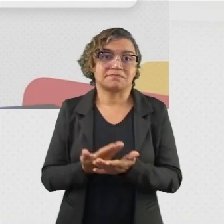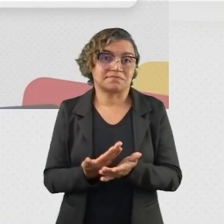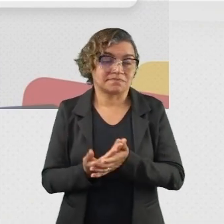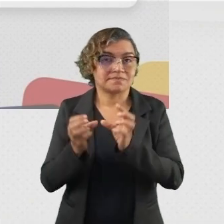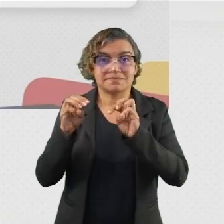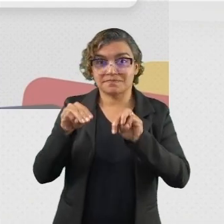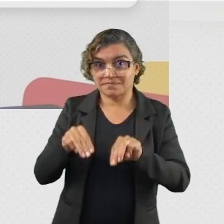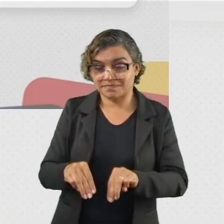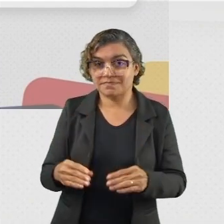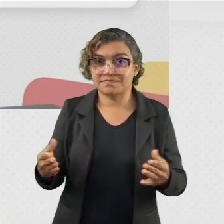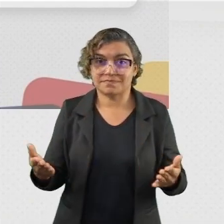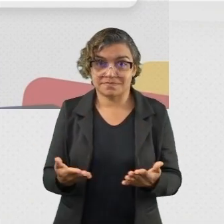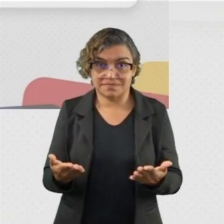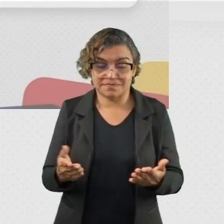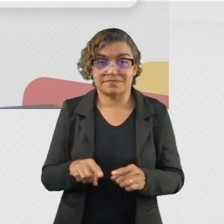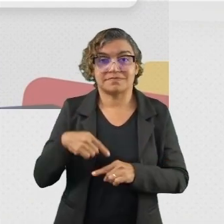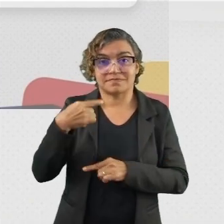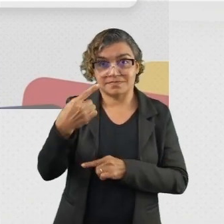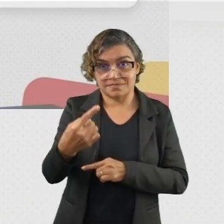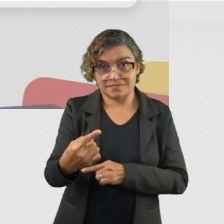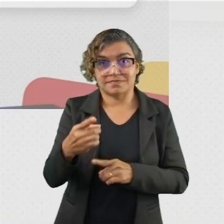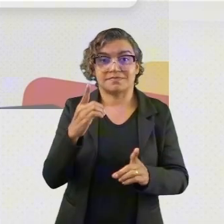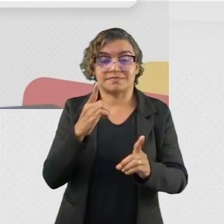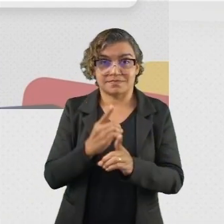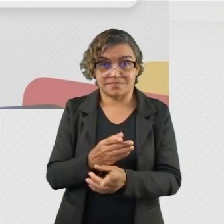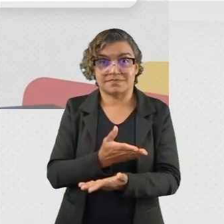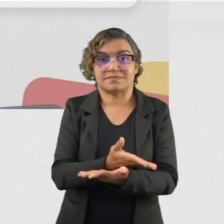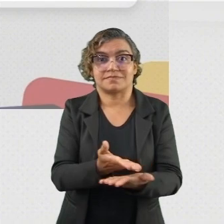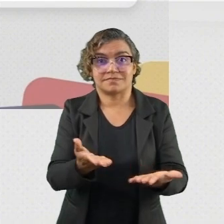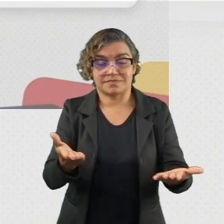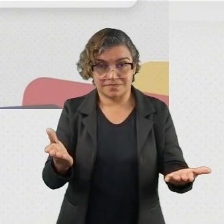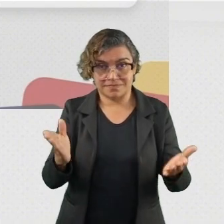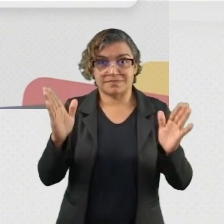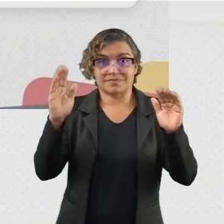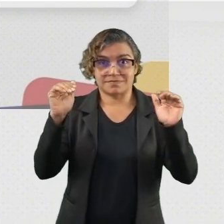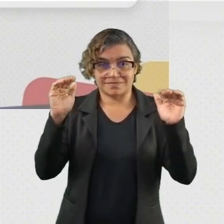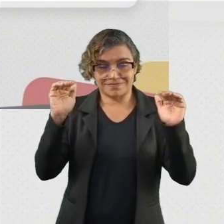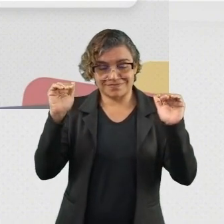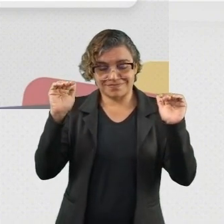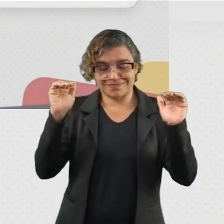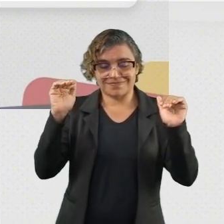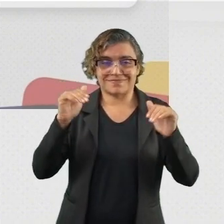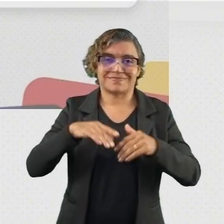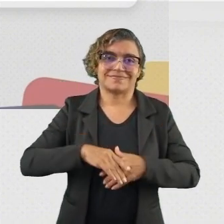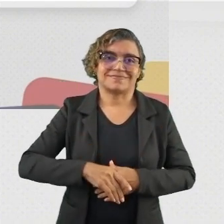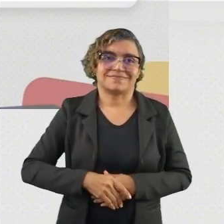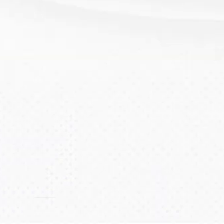nossa aula de hoje e eu vejo vocês em uma próxima aula. Até lá e bye bye!